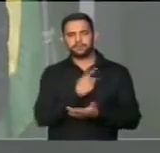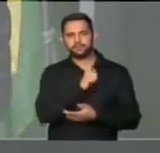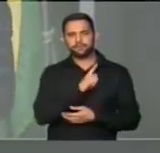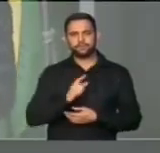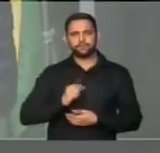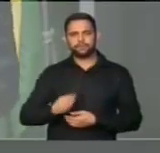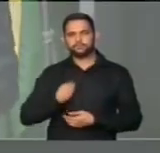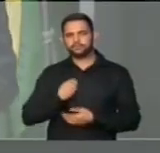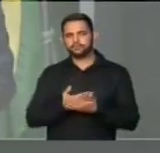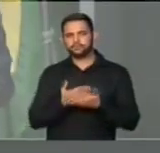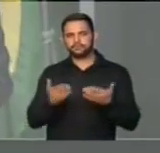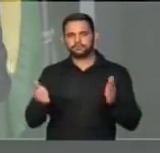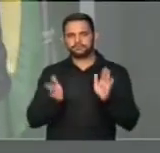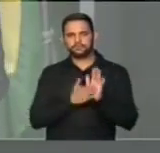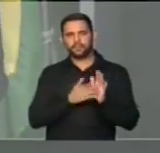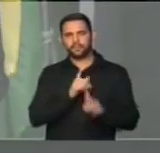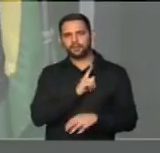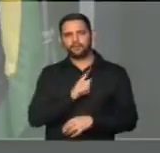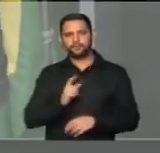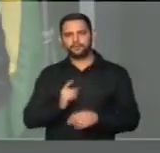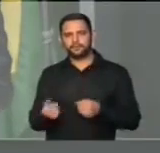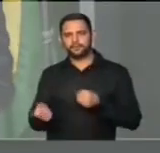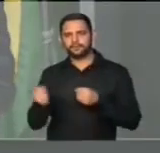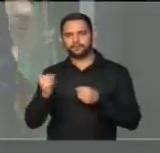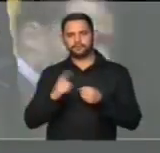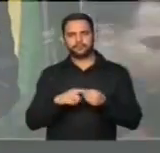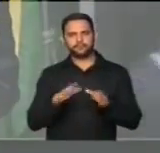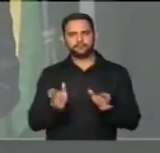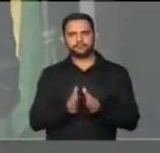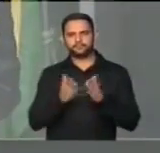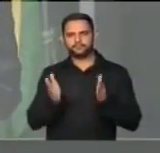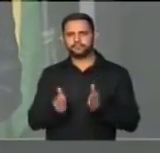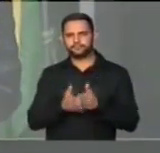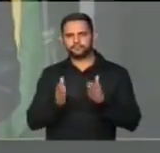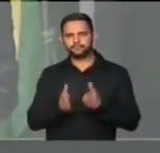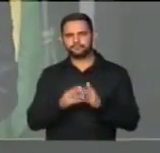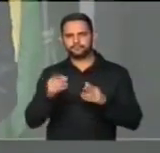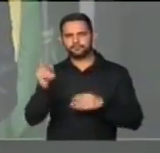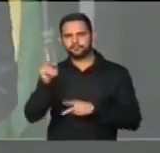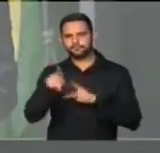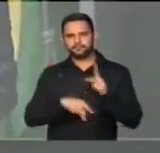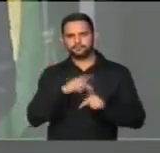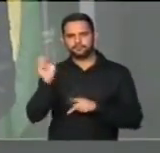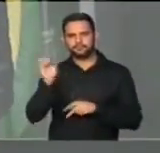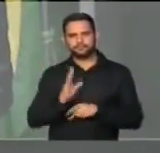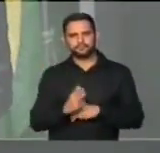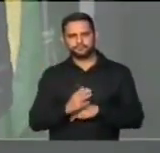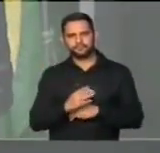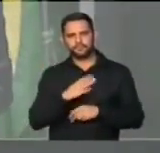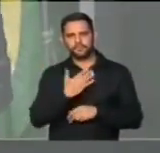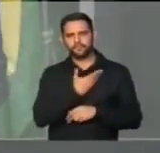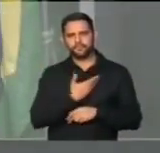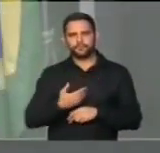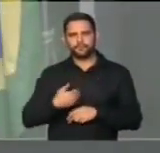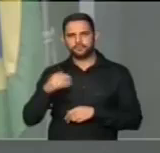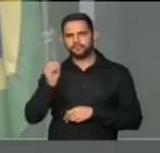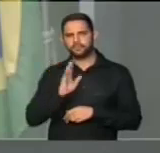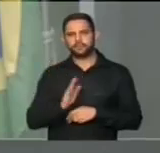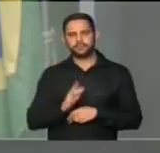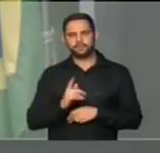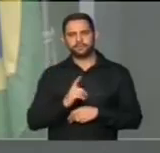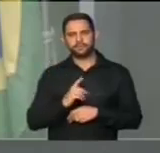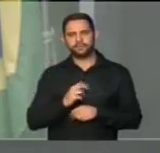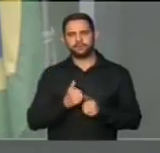aí está. O governo que volta a miséria ao povo brasileiro. O governo brasileiro